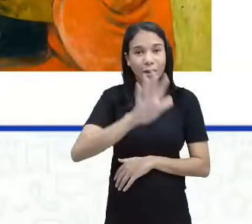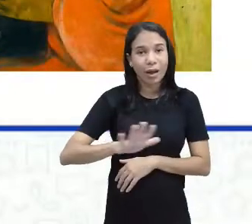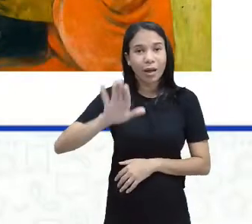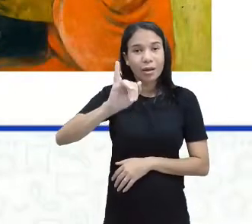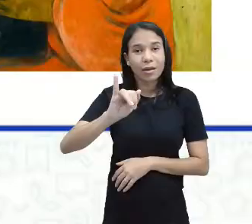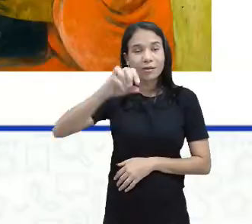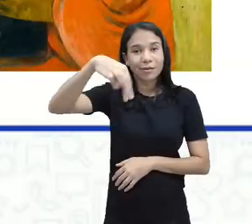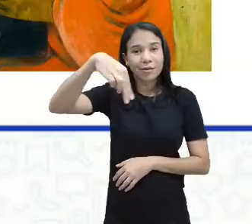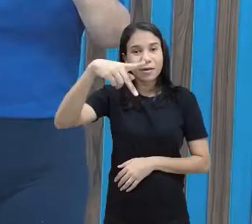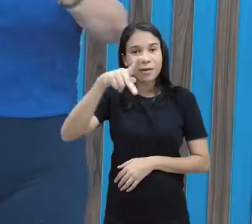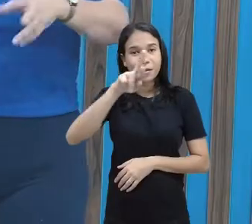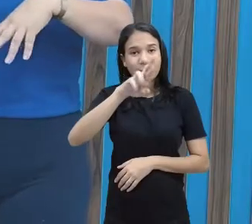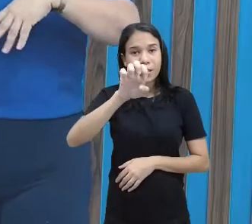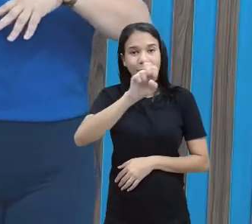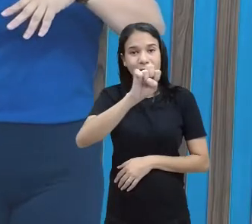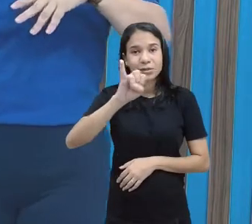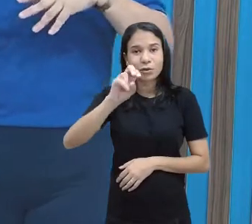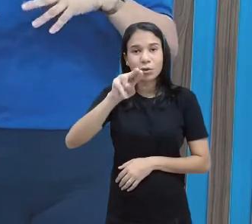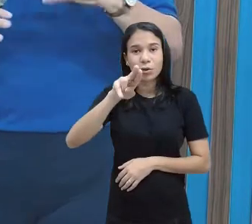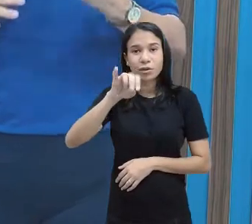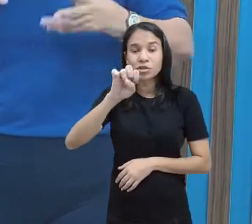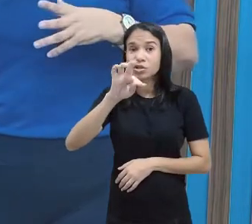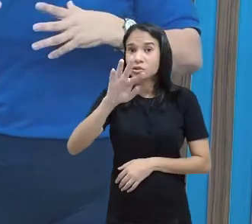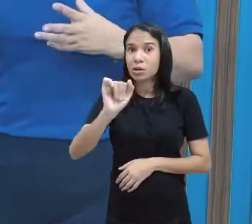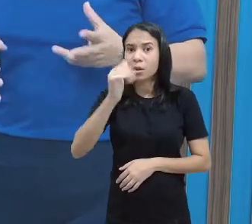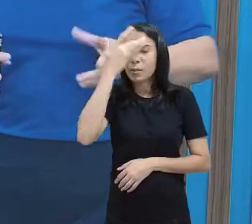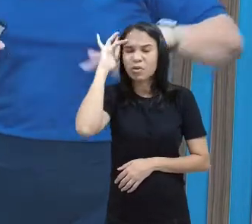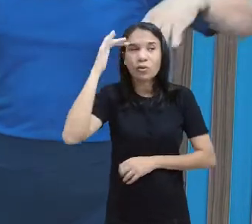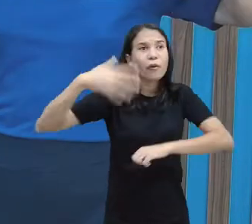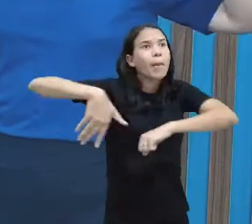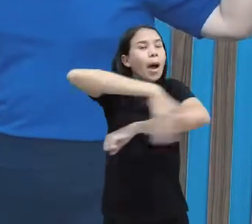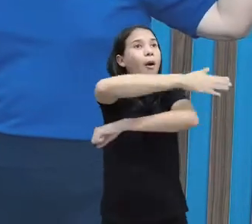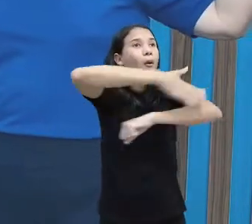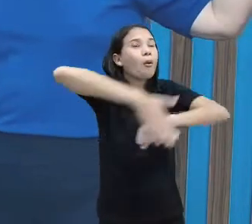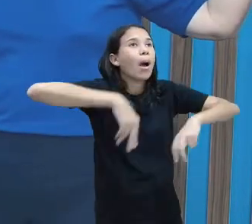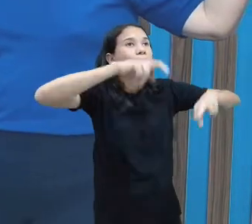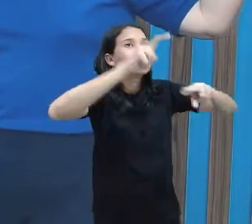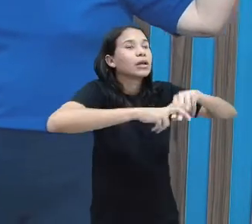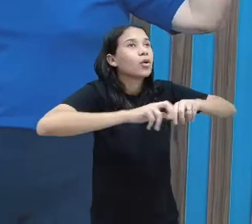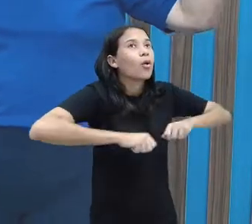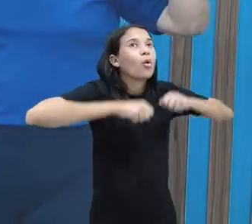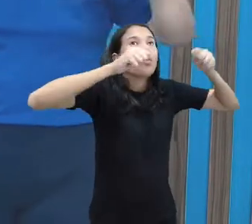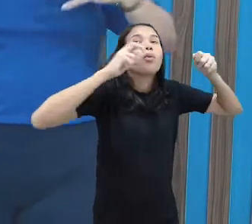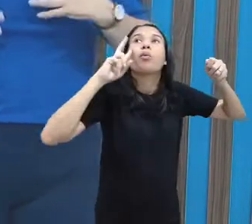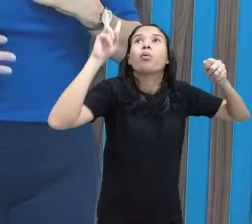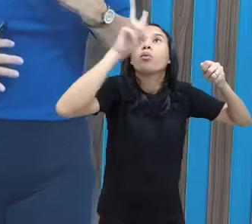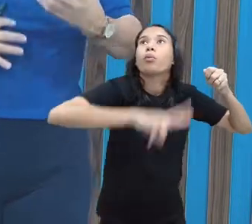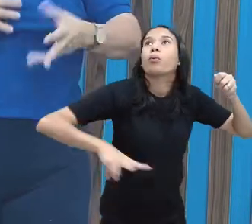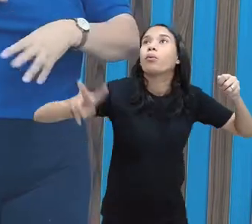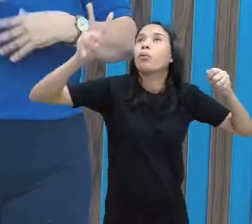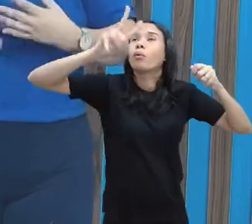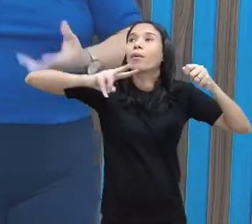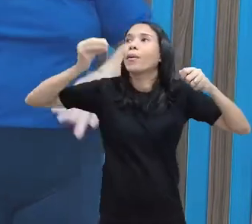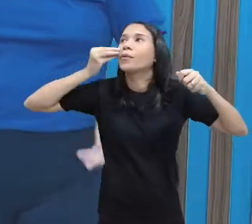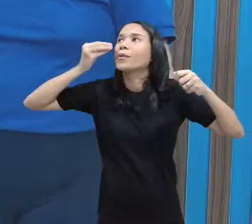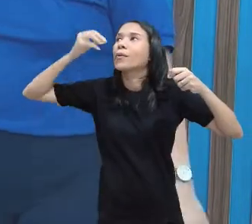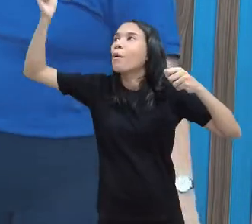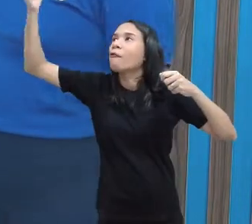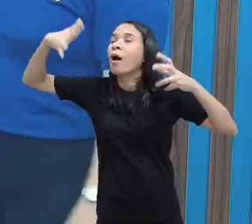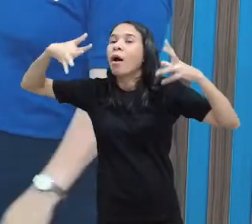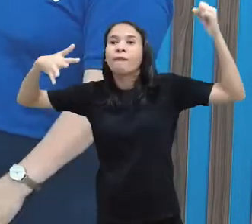aquele artista que saiu de dentro do ateliê e foi para a rua pintar, para ir para explorar a luminosidade, explorar as